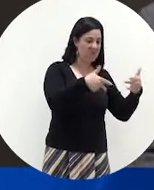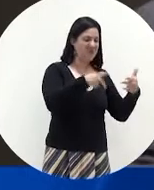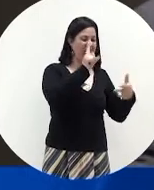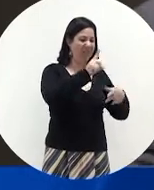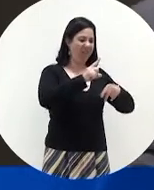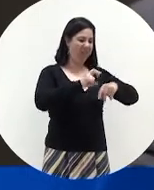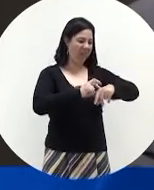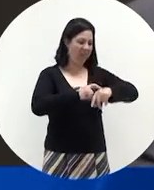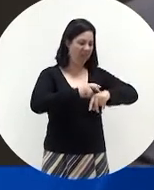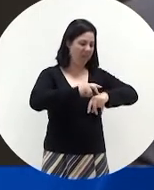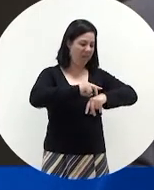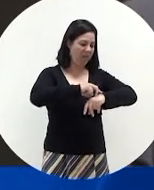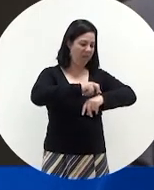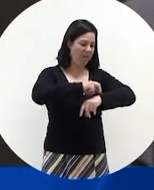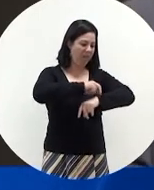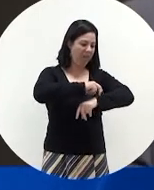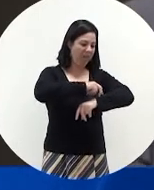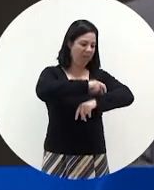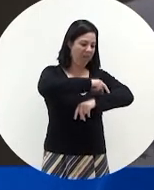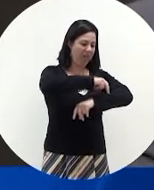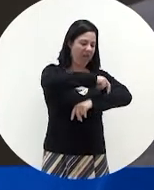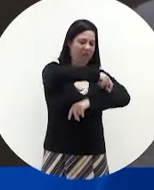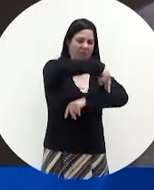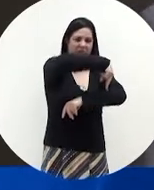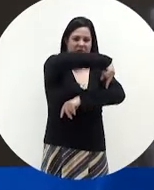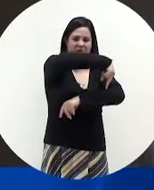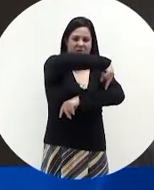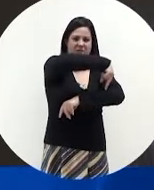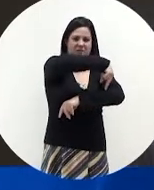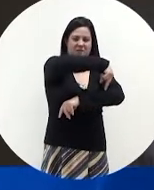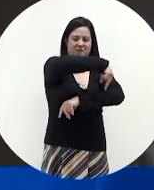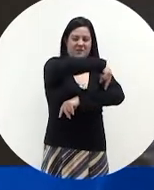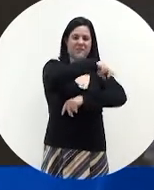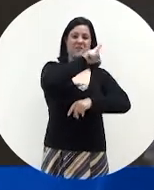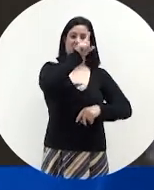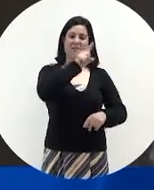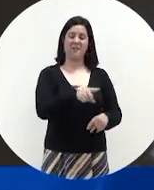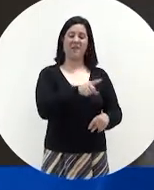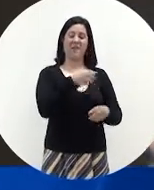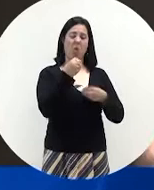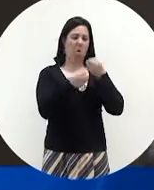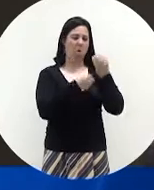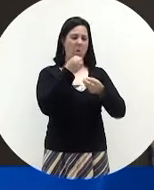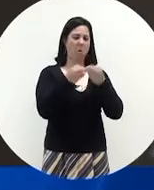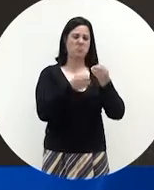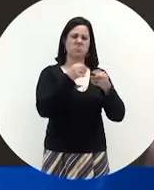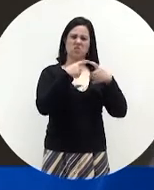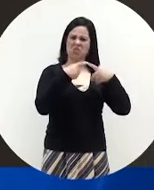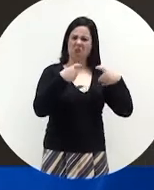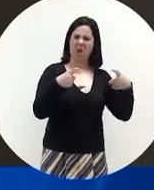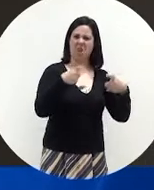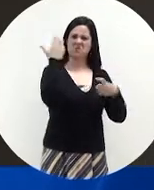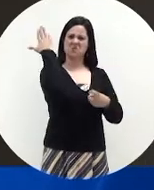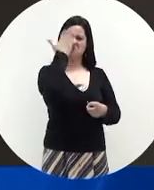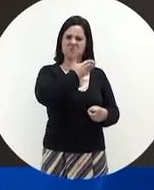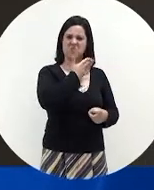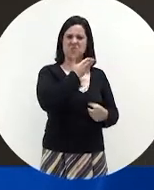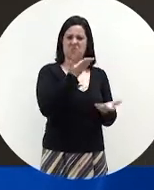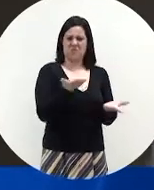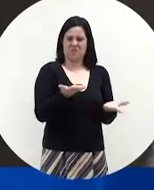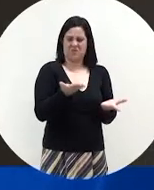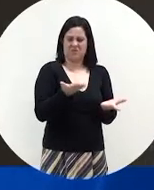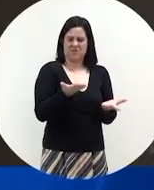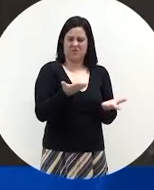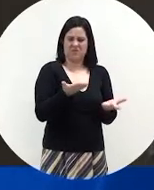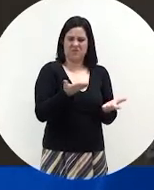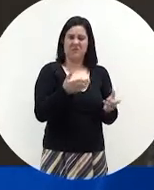impopular nos dias de hoje, pois o pensamento que prevalece é de que a origem de todas as coisas